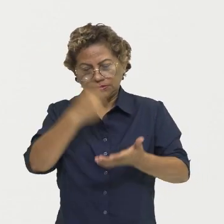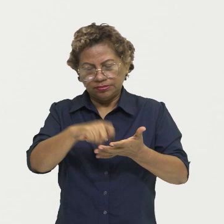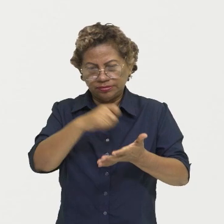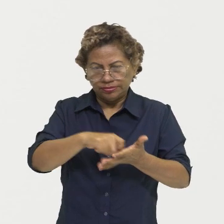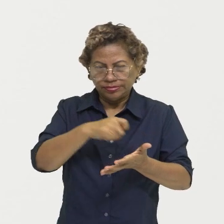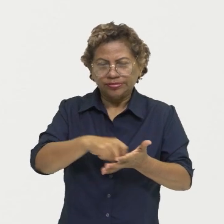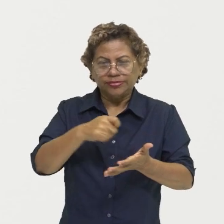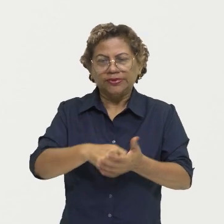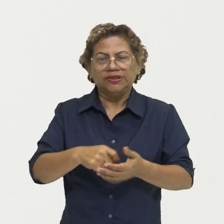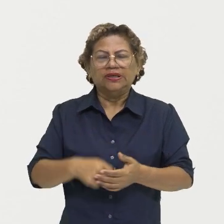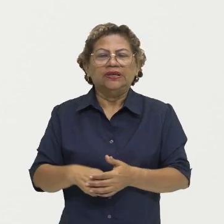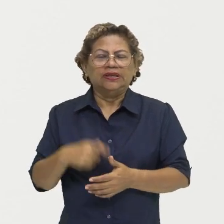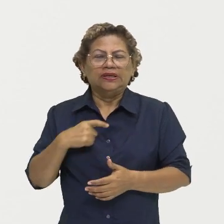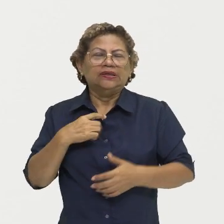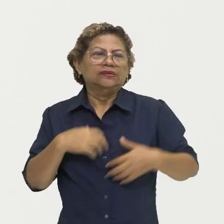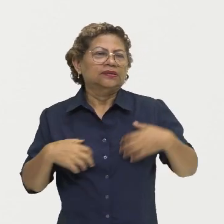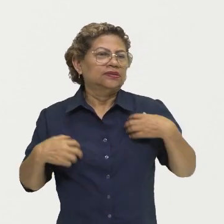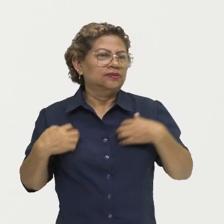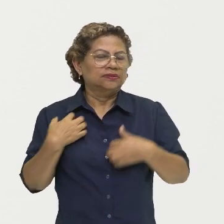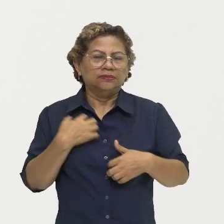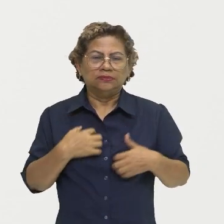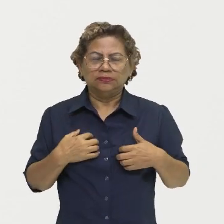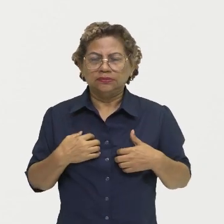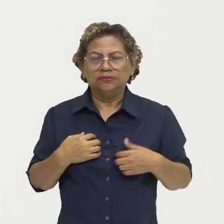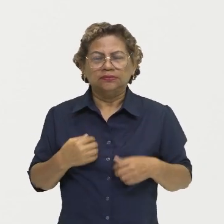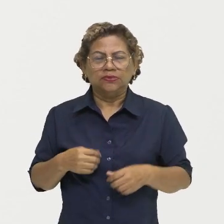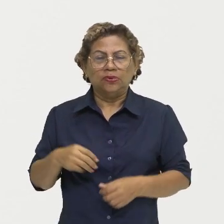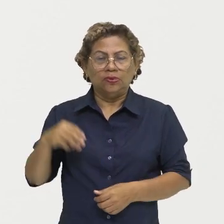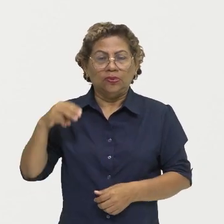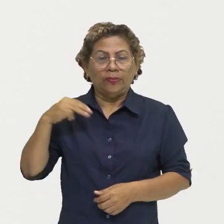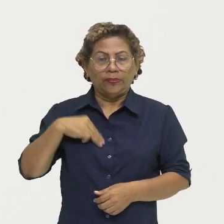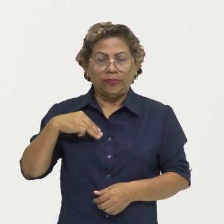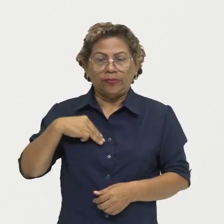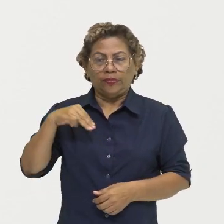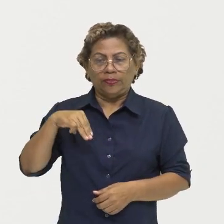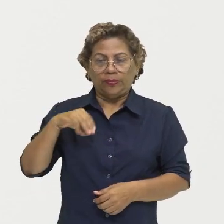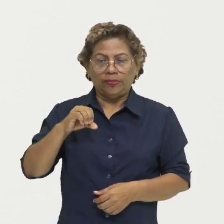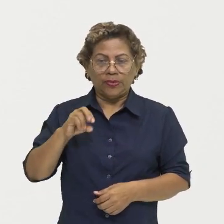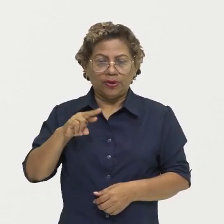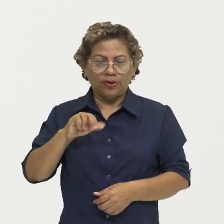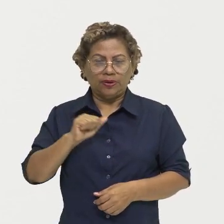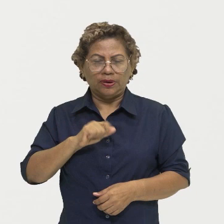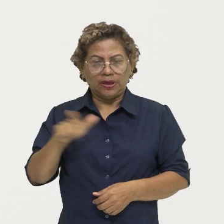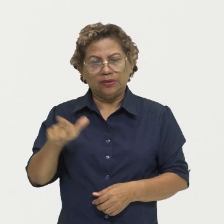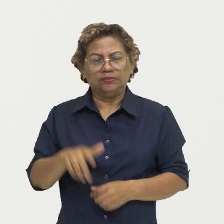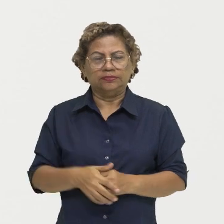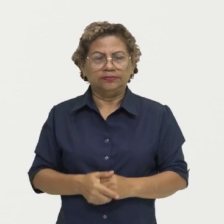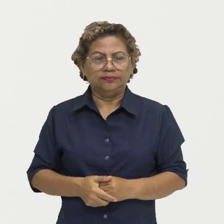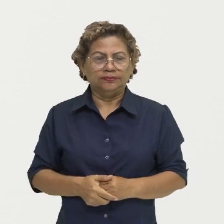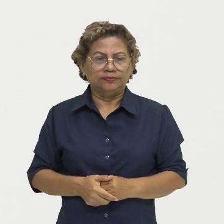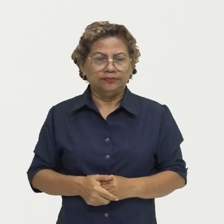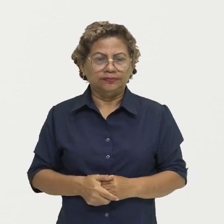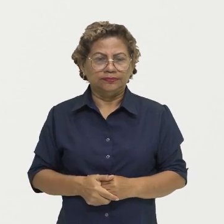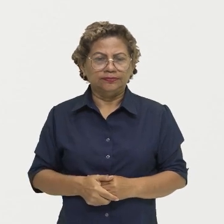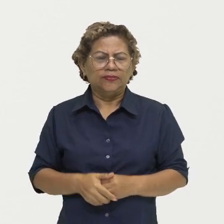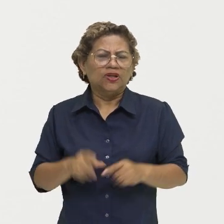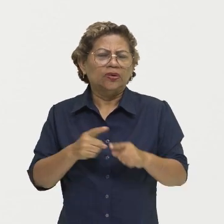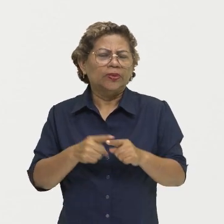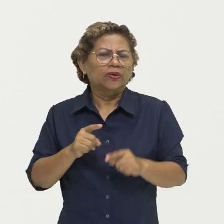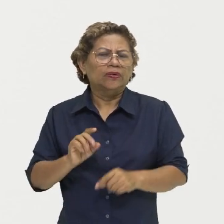ou da ansiedade psicológica ou moral. Então, a catarse se dá exatamente porque